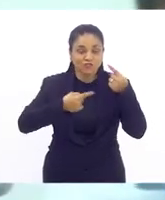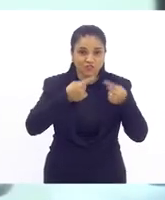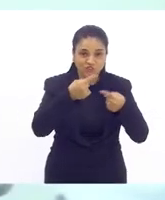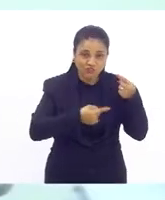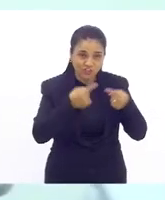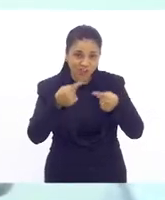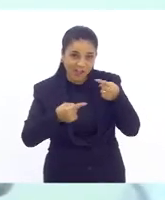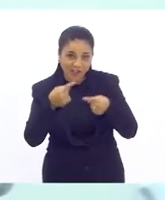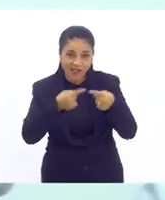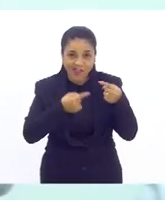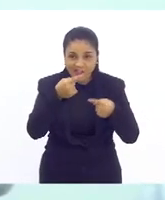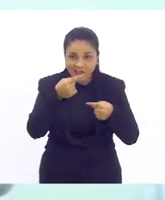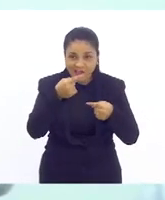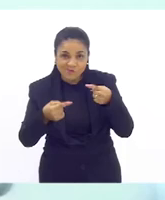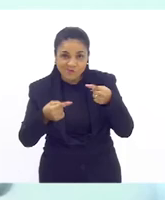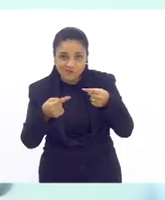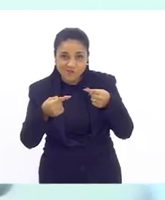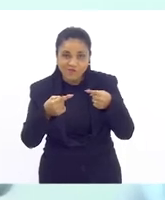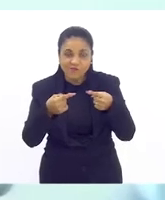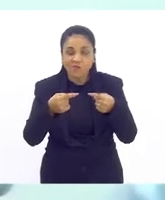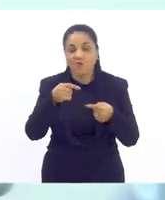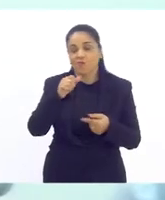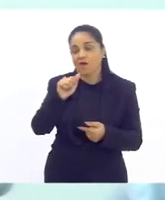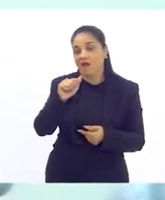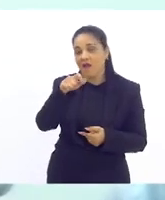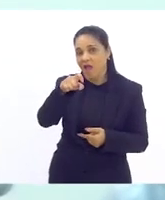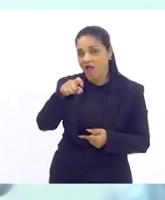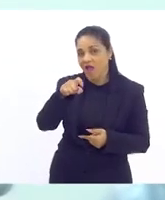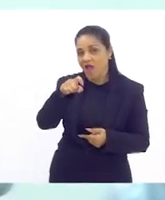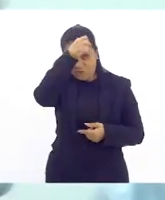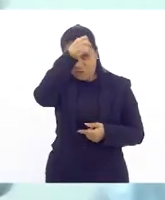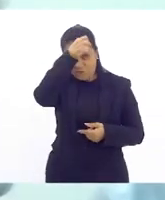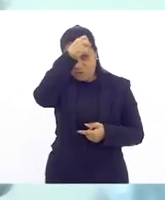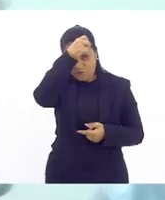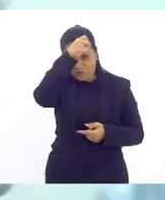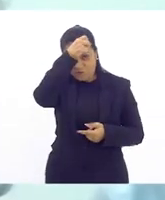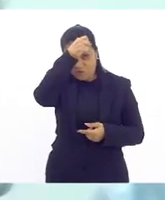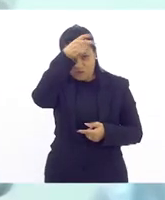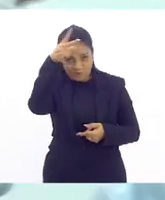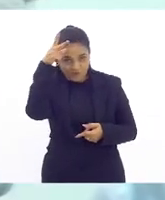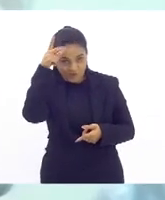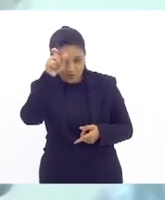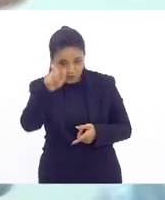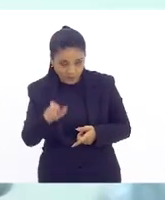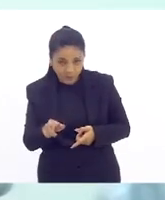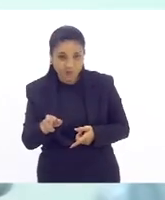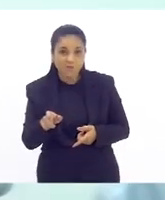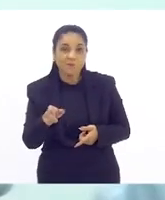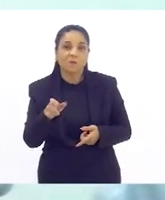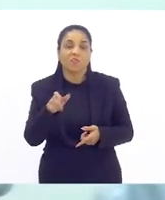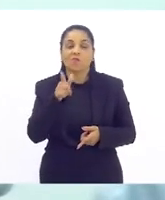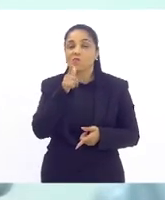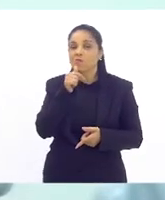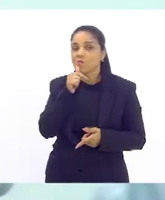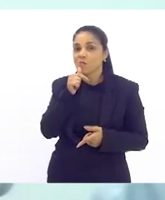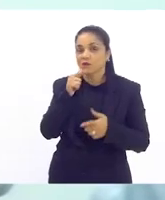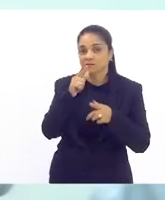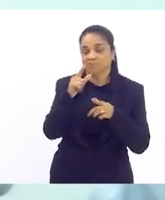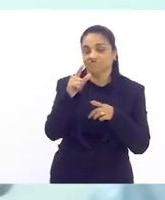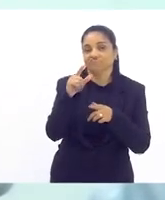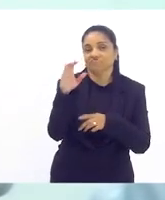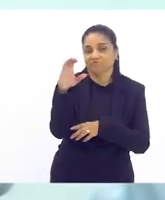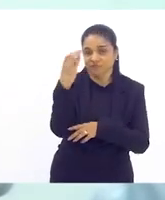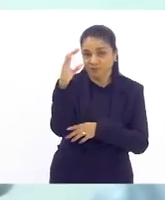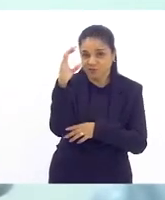com o Axel da prefeitura com Águas de Niterói a gente vai conseguir avançar na no